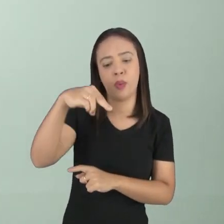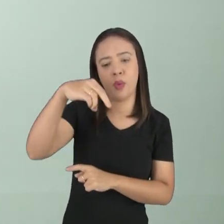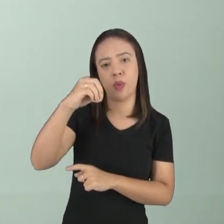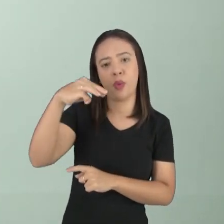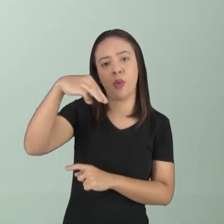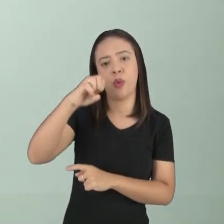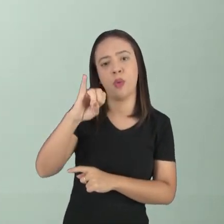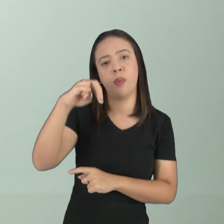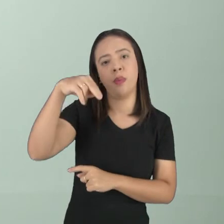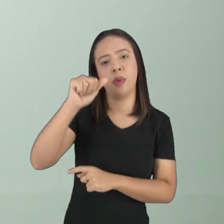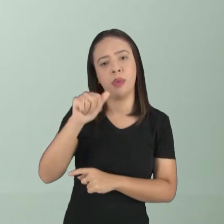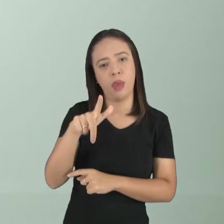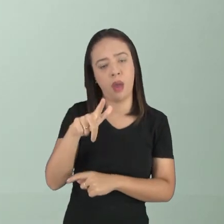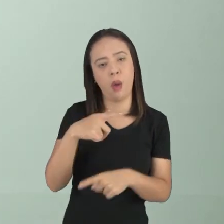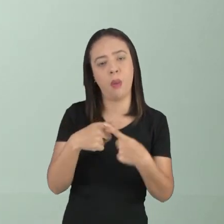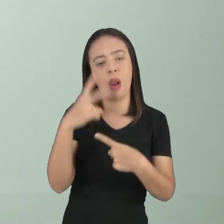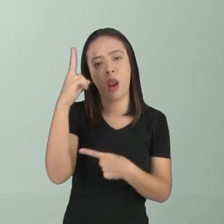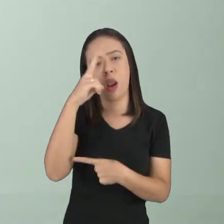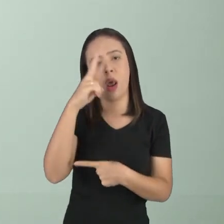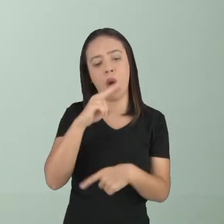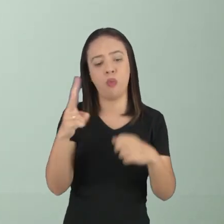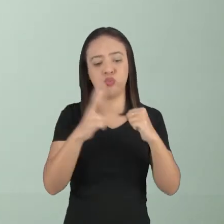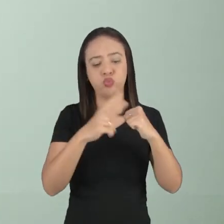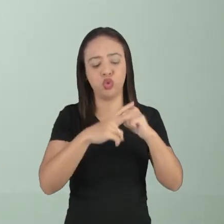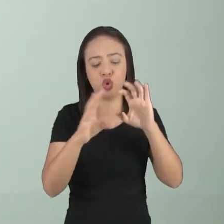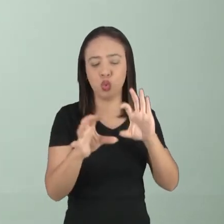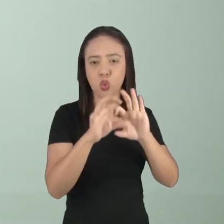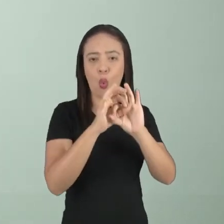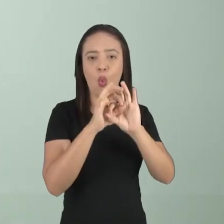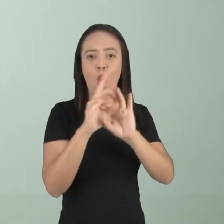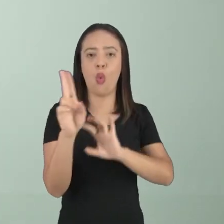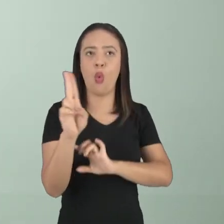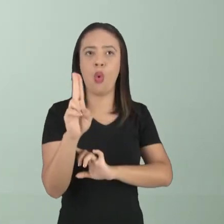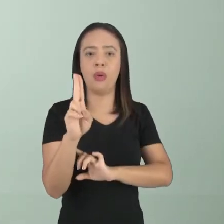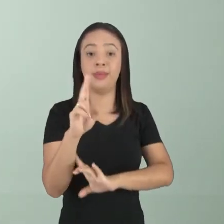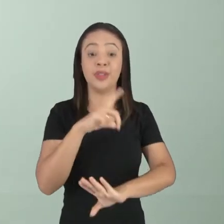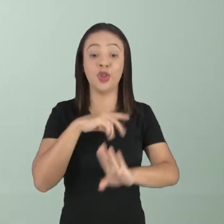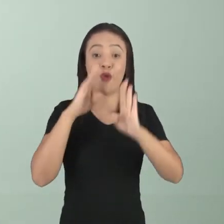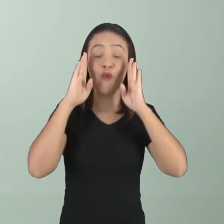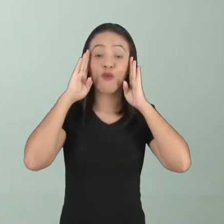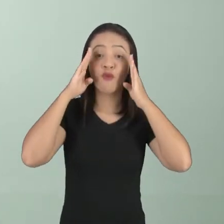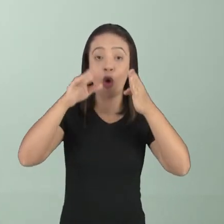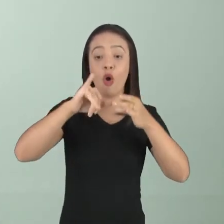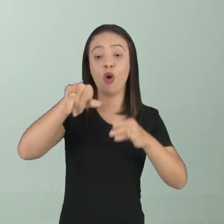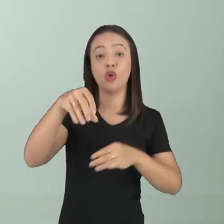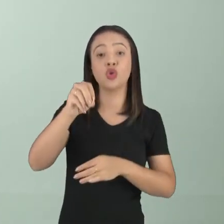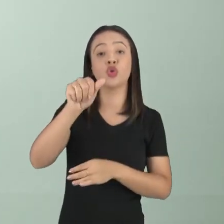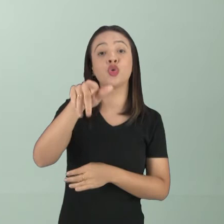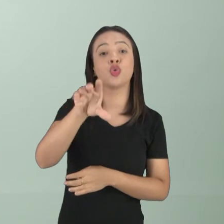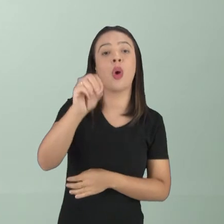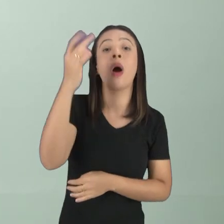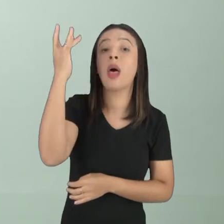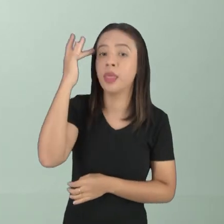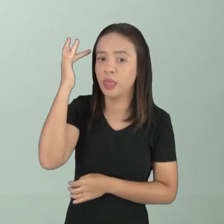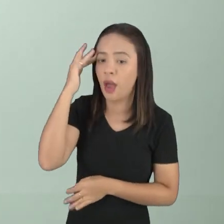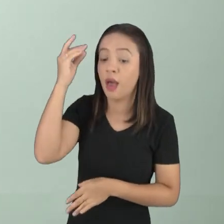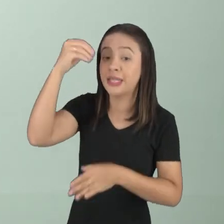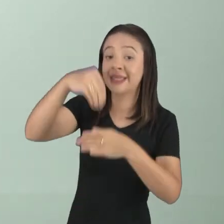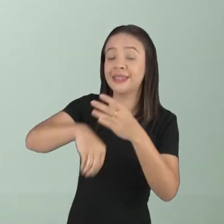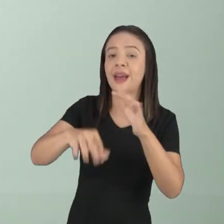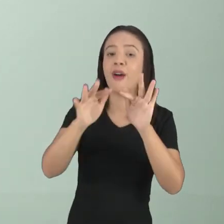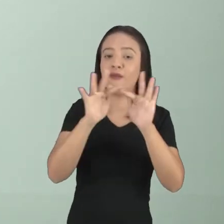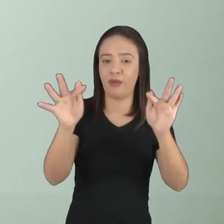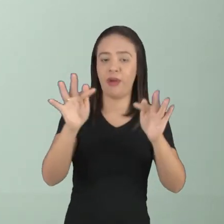ali a essa questão do verbo junto com o nome, referindo-se ao que o João falou, né? Que o João achou nessa frase,